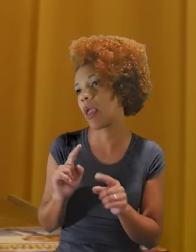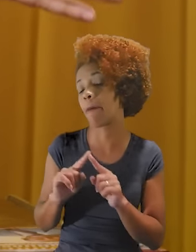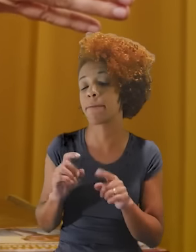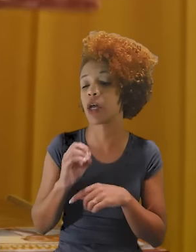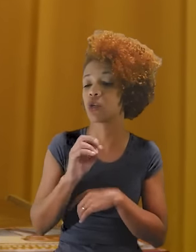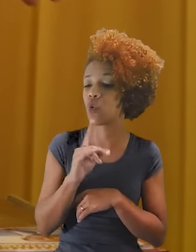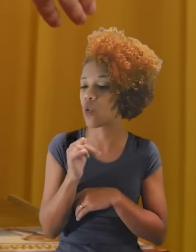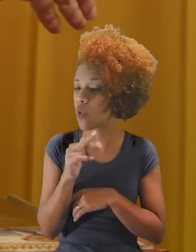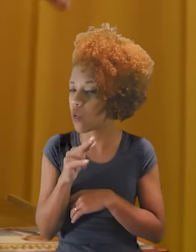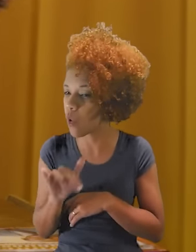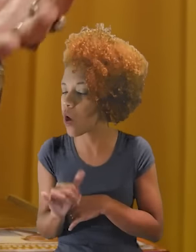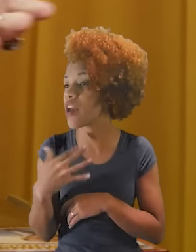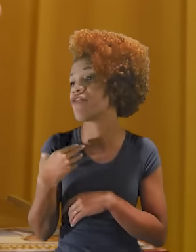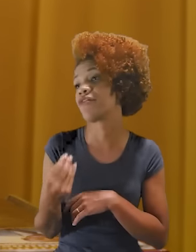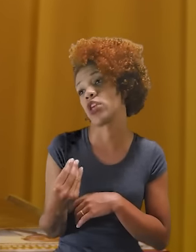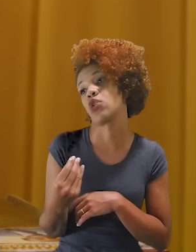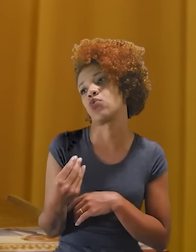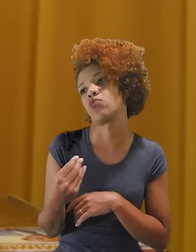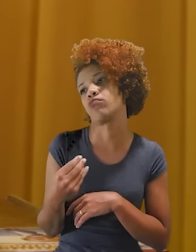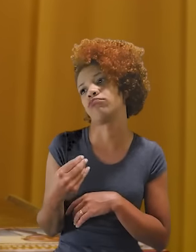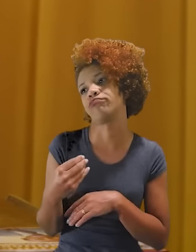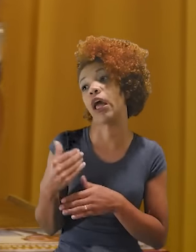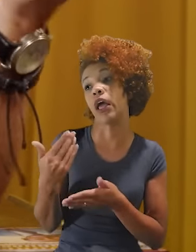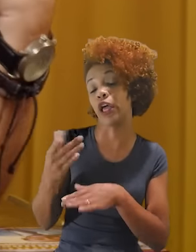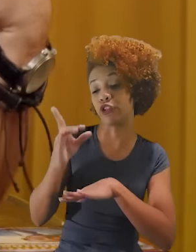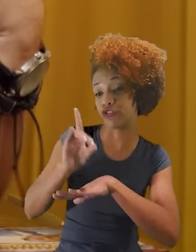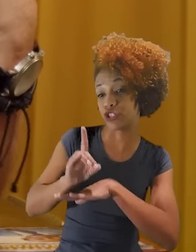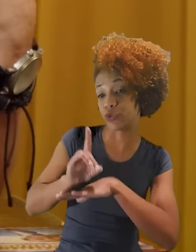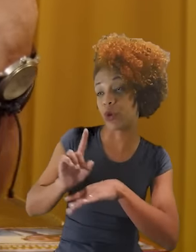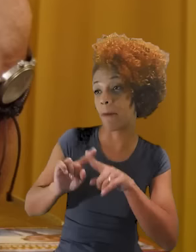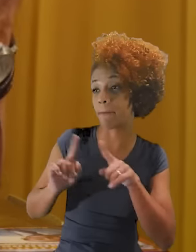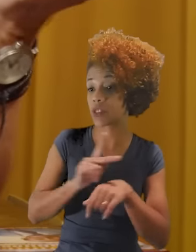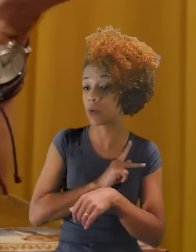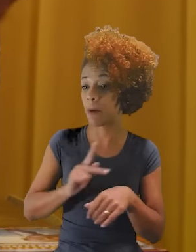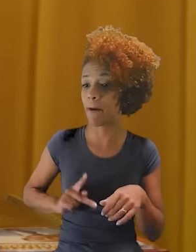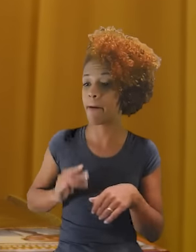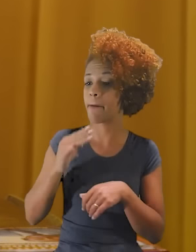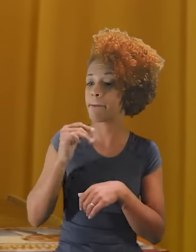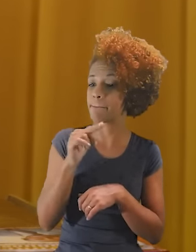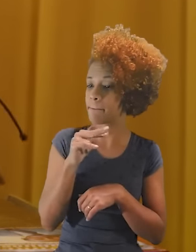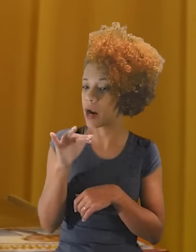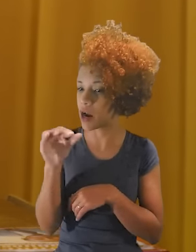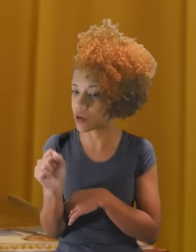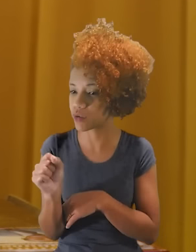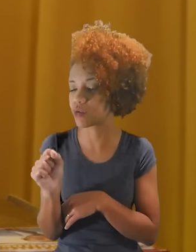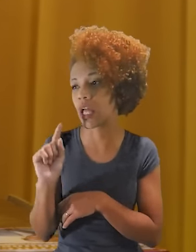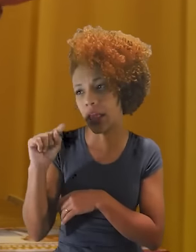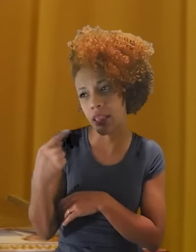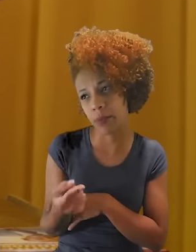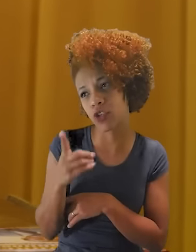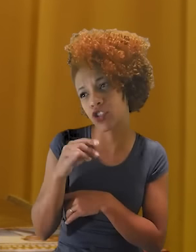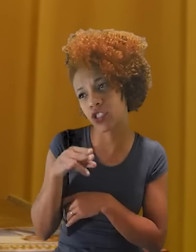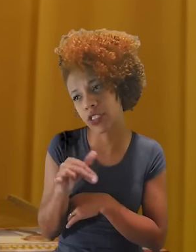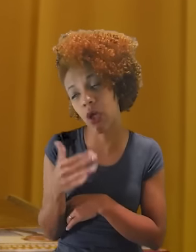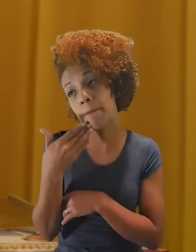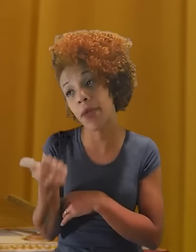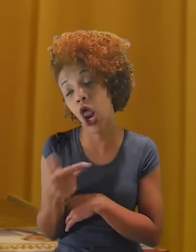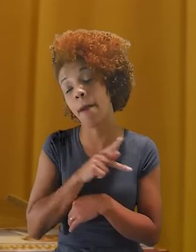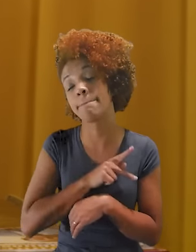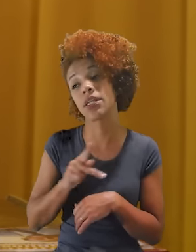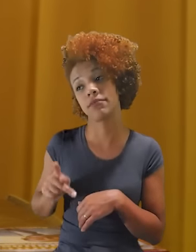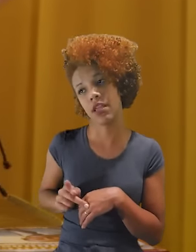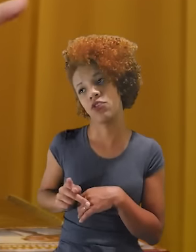E era o Roy, filho, um dos diretores. E o presidente, aliás, era o Michael Eisner, que pra mim, foi depois do Disney, foi o melhor presidente